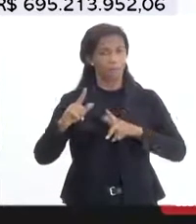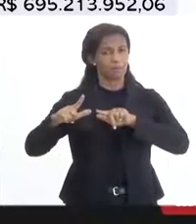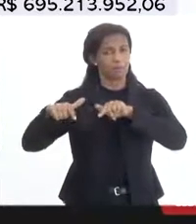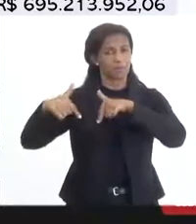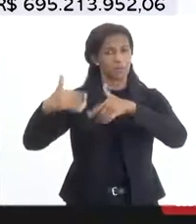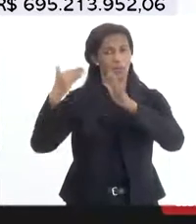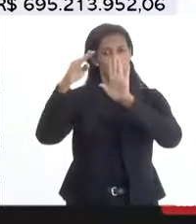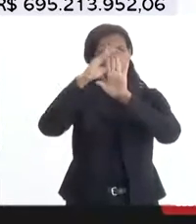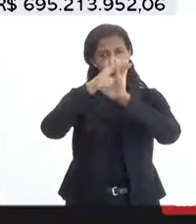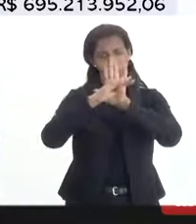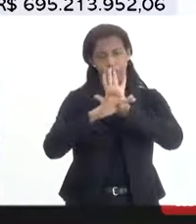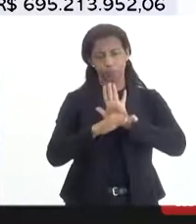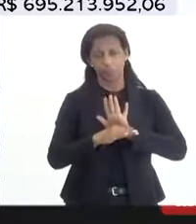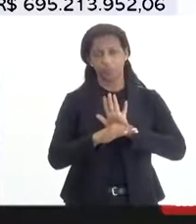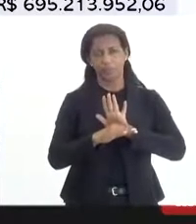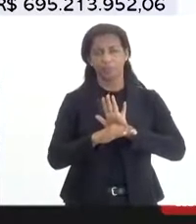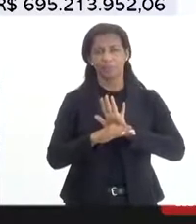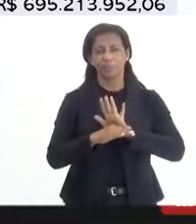seguinte forma,